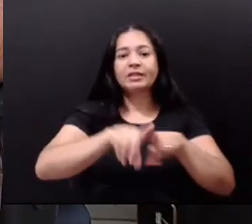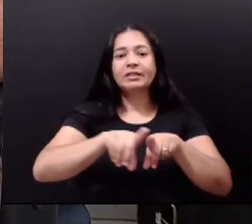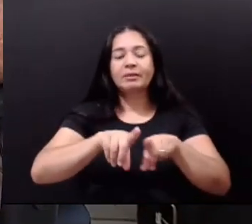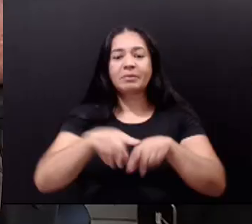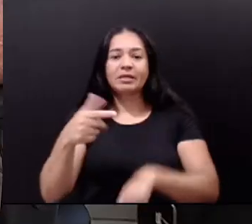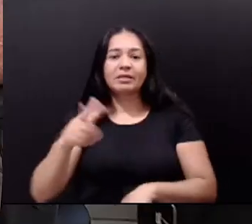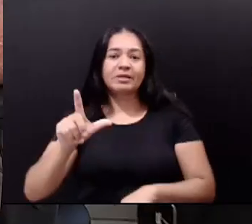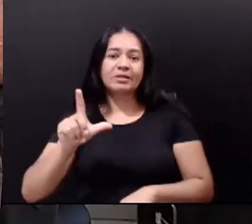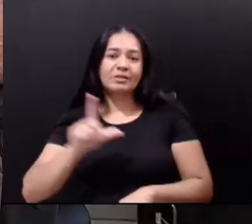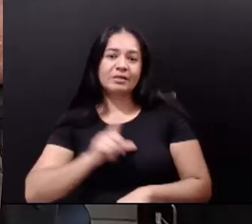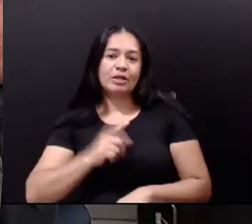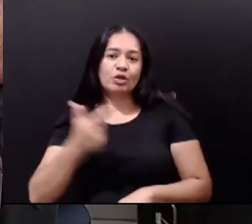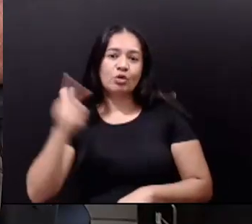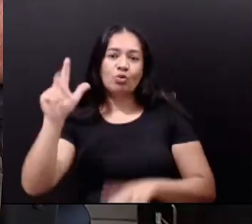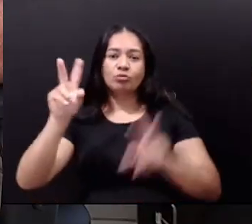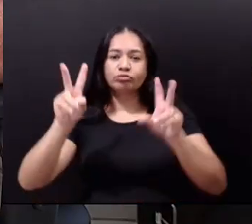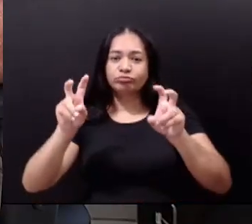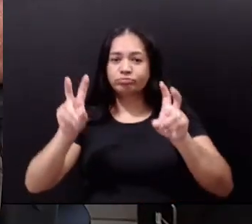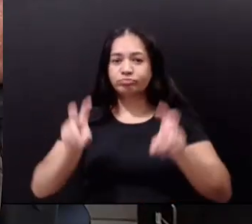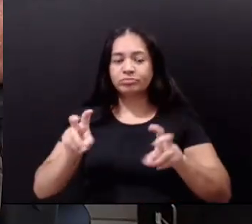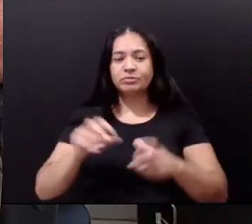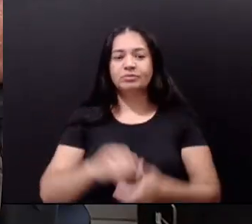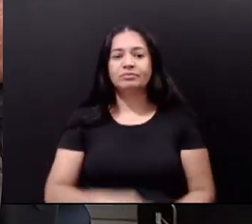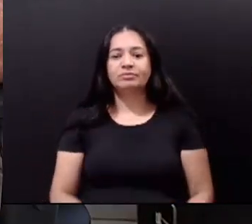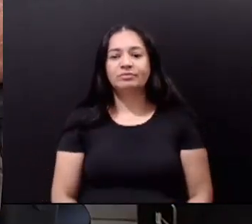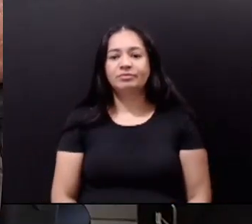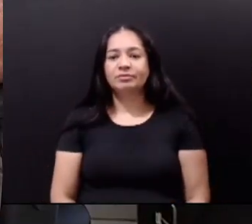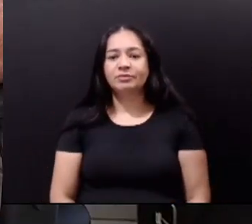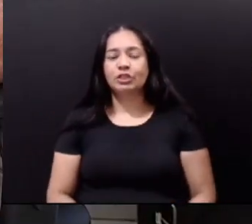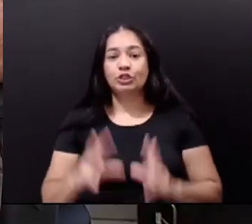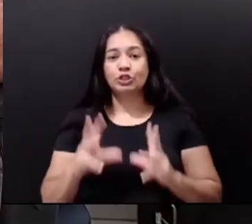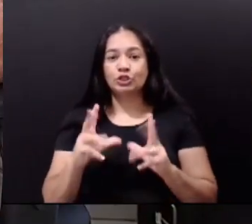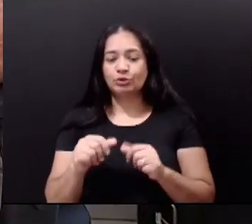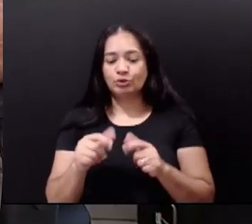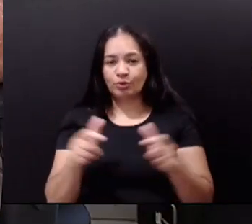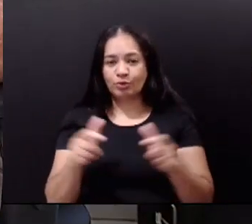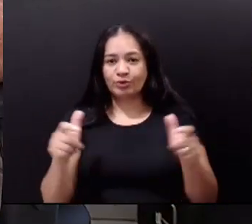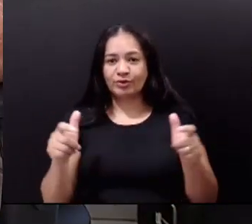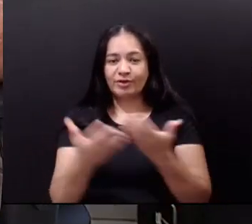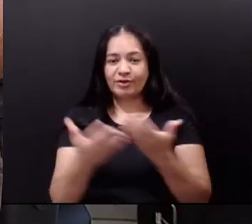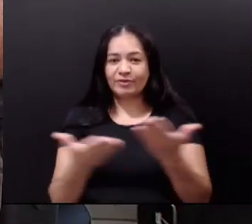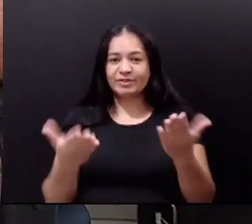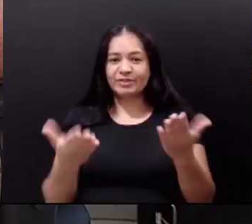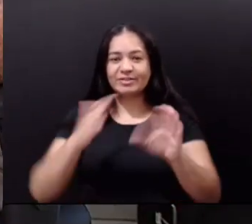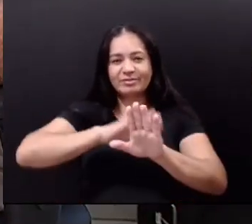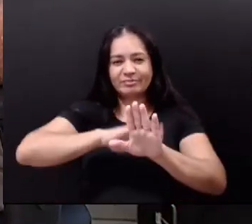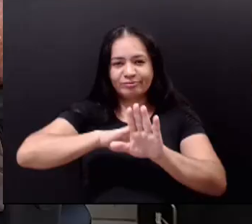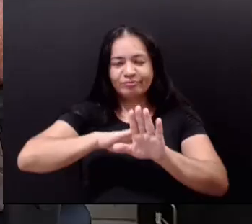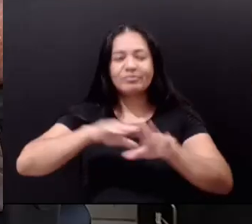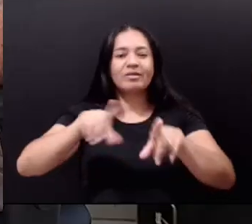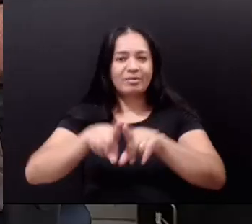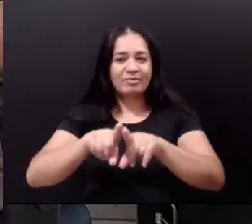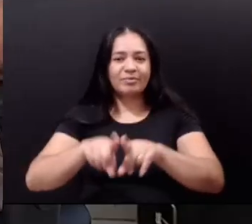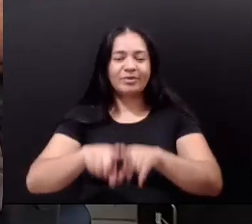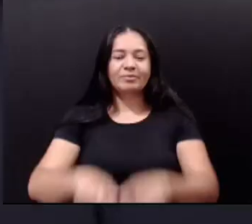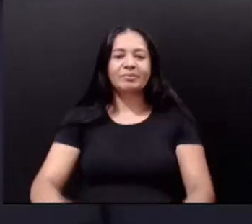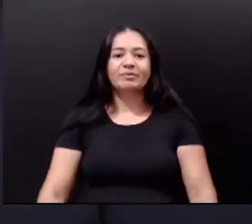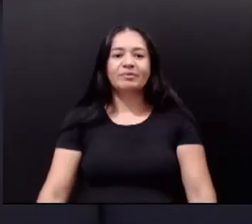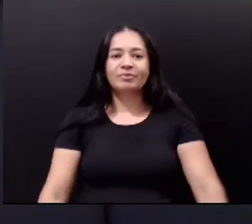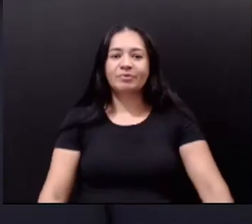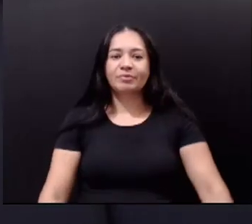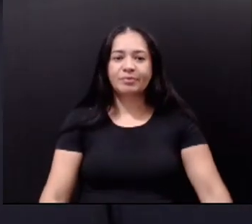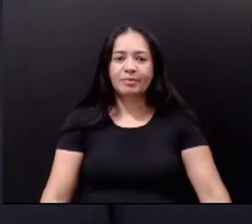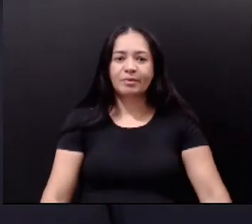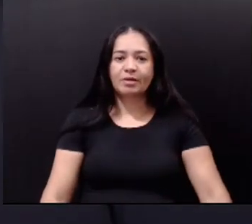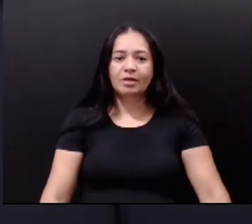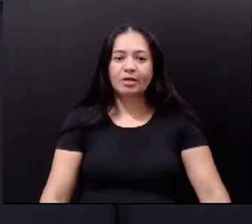conjunto para todos. Aí todo mundo cresce, inclusive vocês que estão por trás dos bastidores, né? Sim, e é quando a gente vem para a unidade, né?